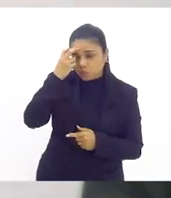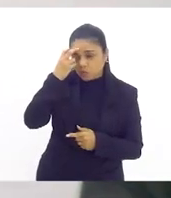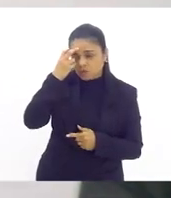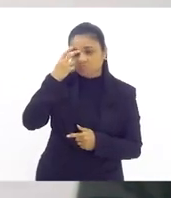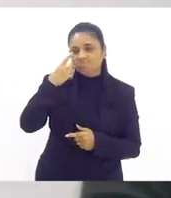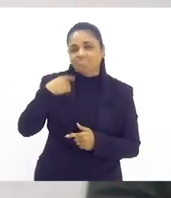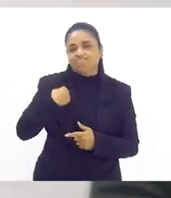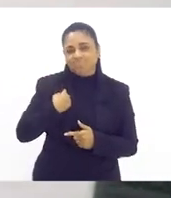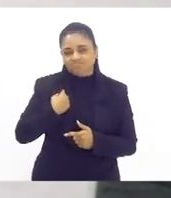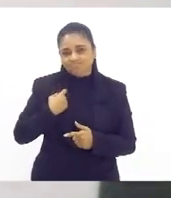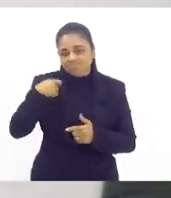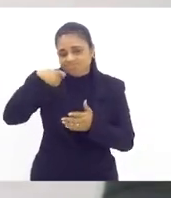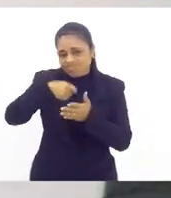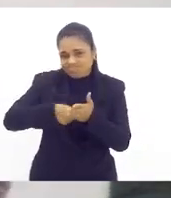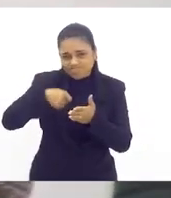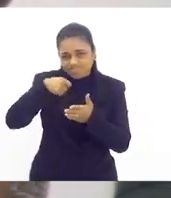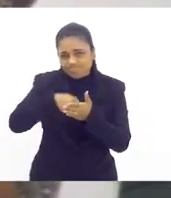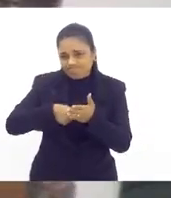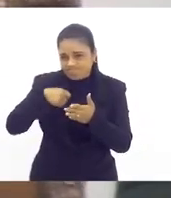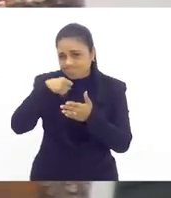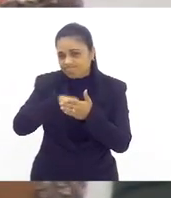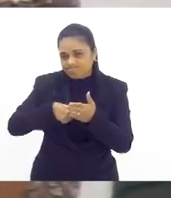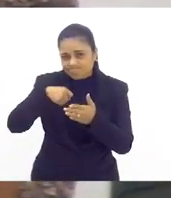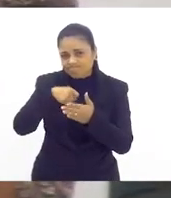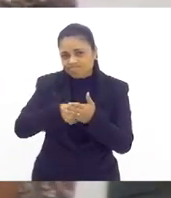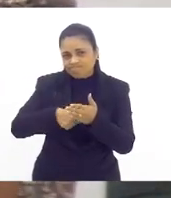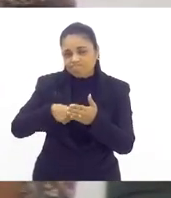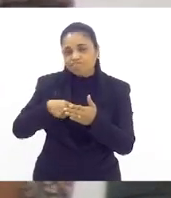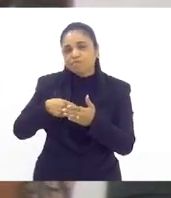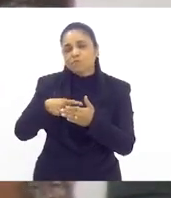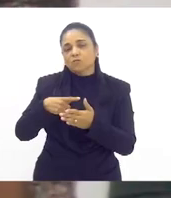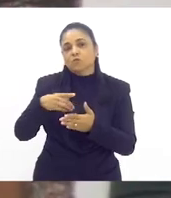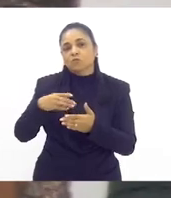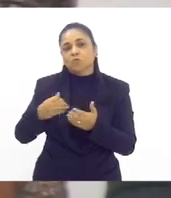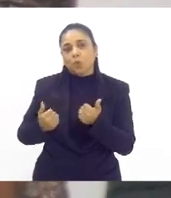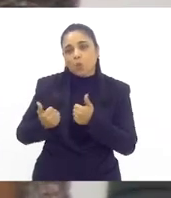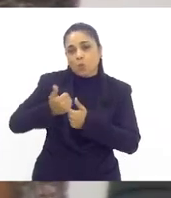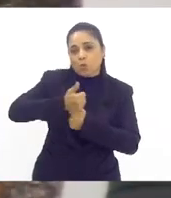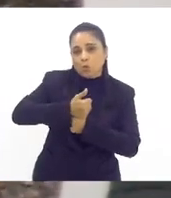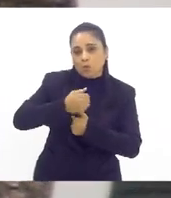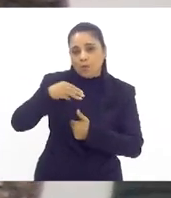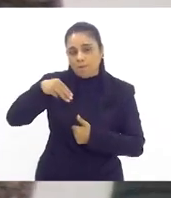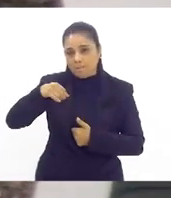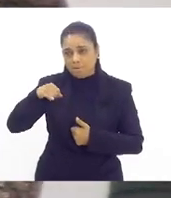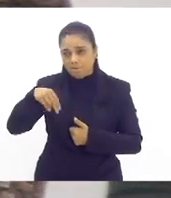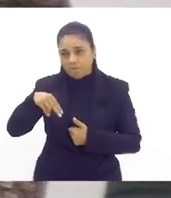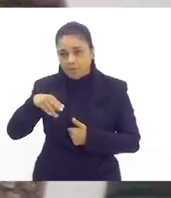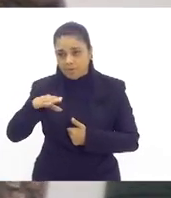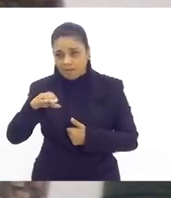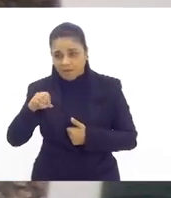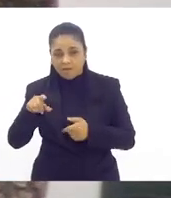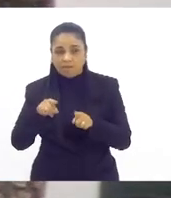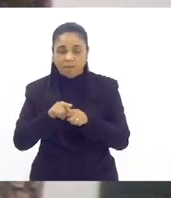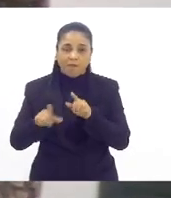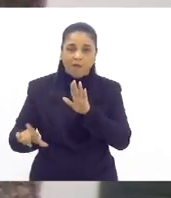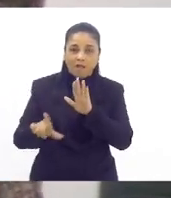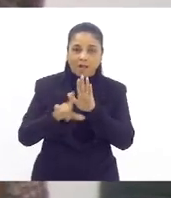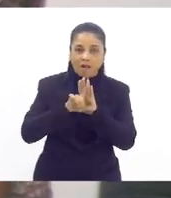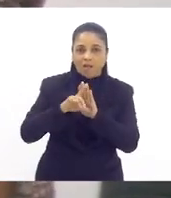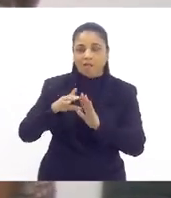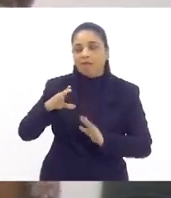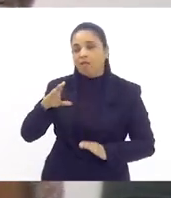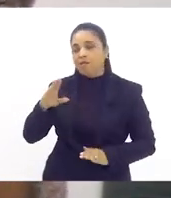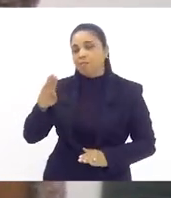resistência desde o ocupam a mim que não é até a luta pela implementação da lei de Blanc